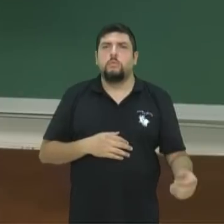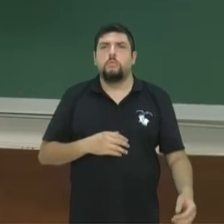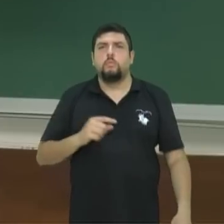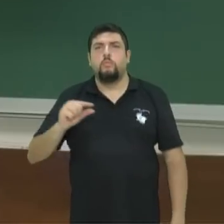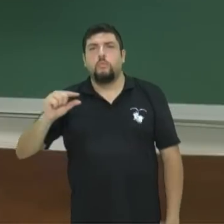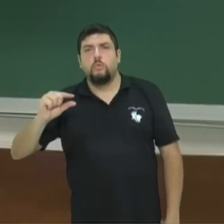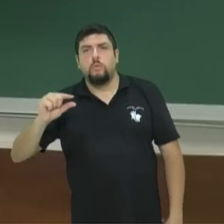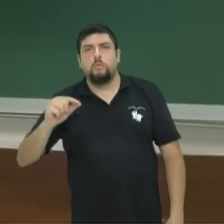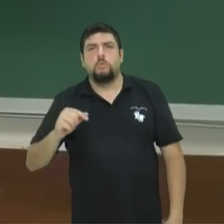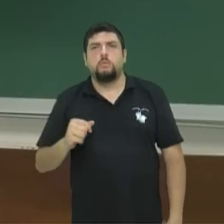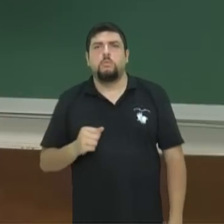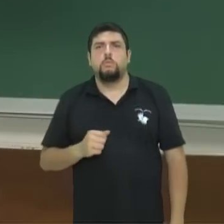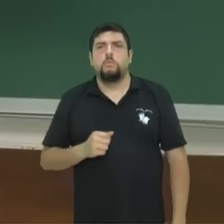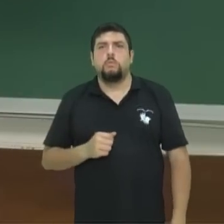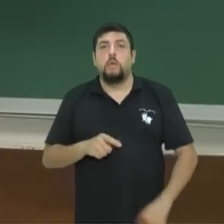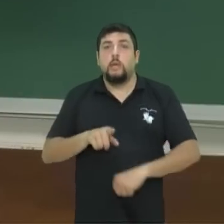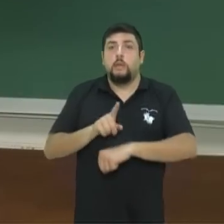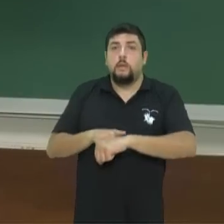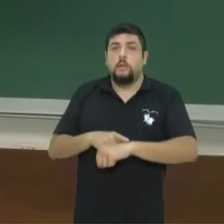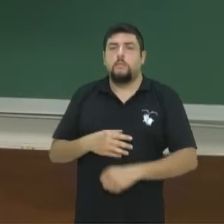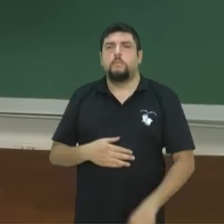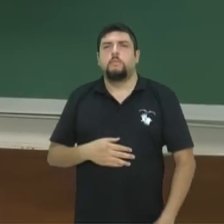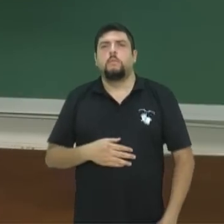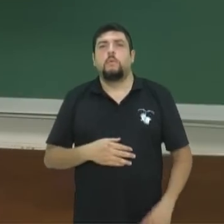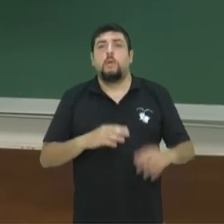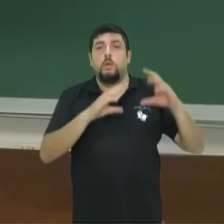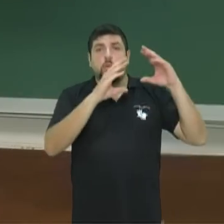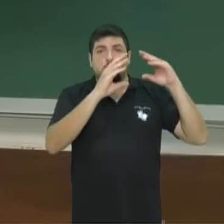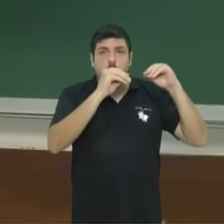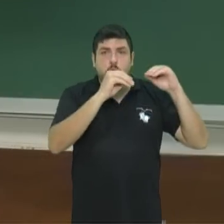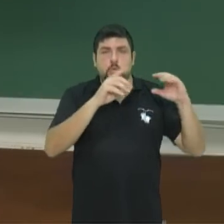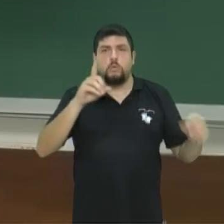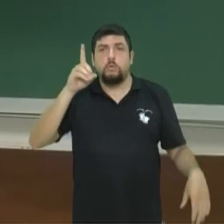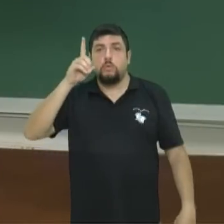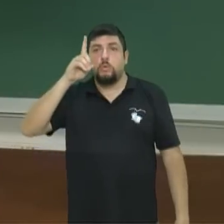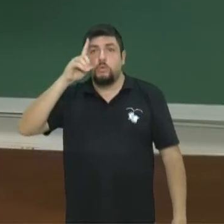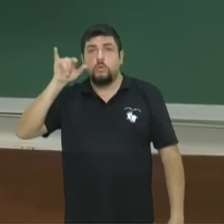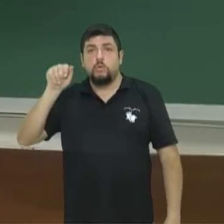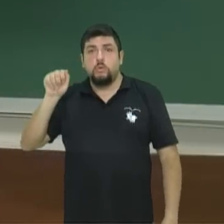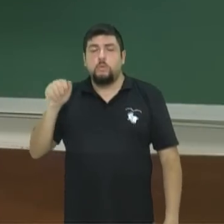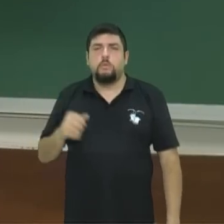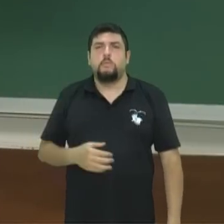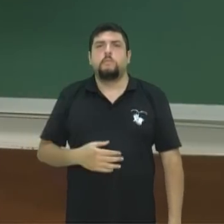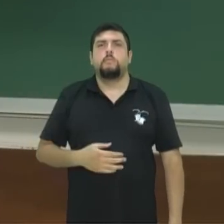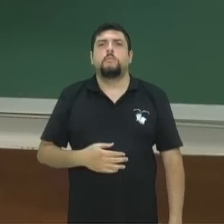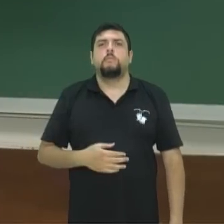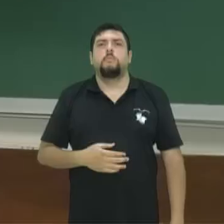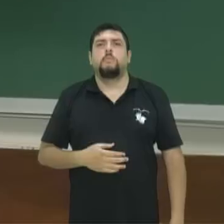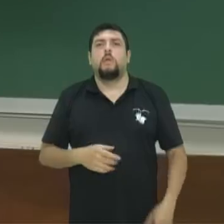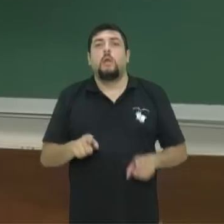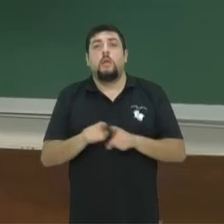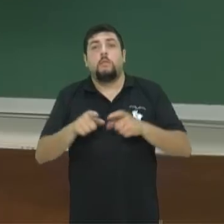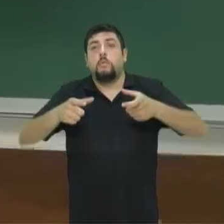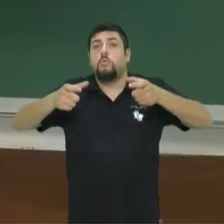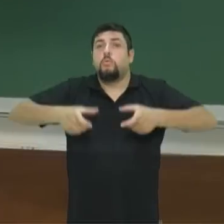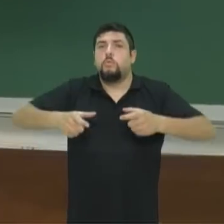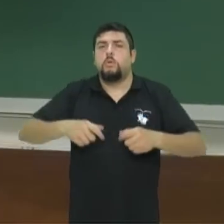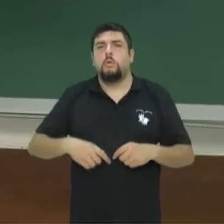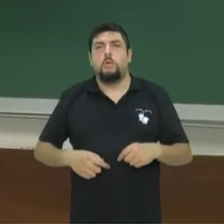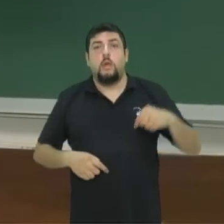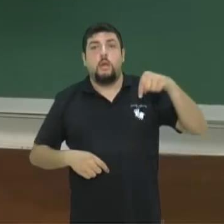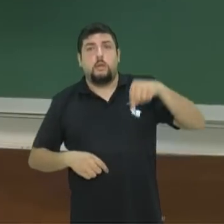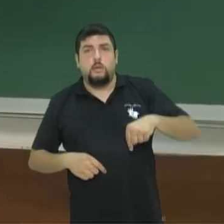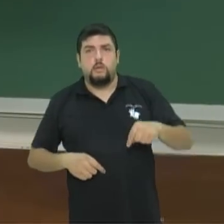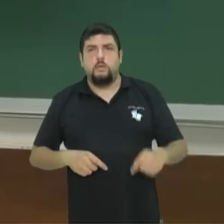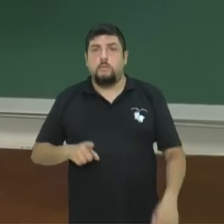tempo, noite, dia, aqui, advérbio de lugar, né? Aqui, lá e etc. Né? A gente tem vários advérbios que a gente já viu em outra aula, não é o